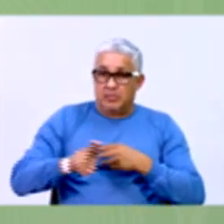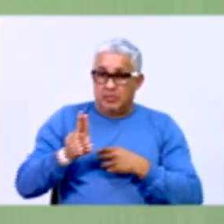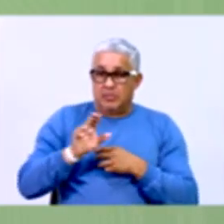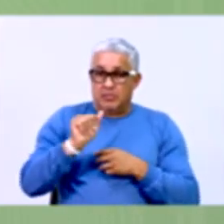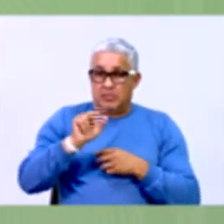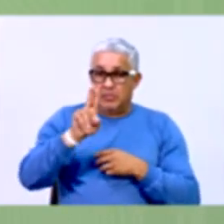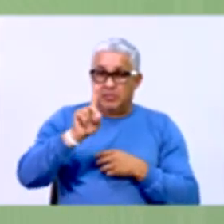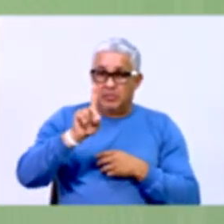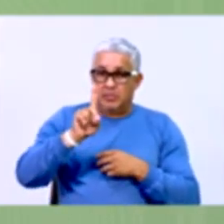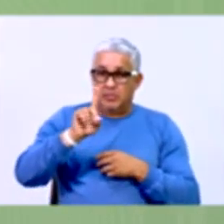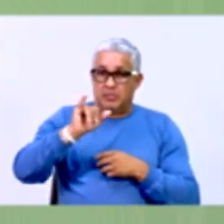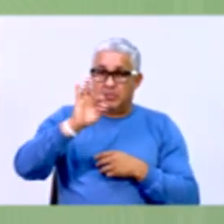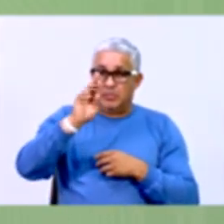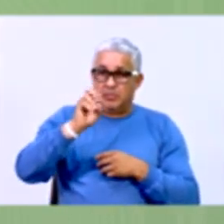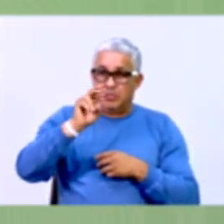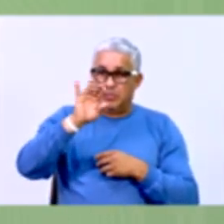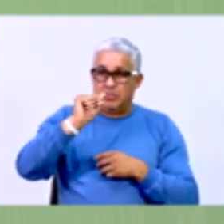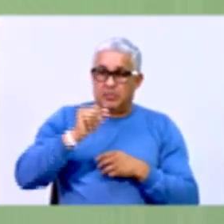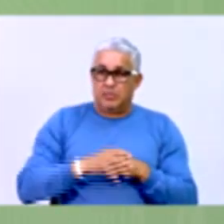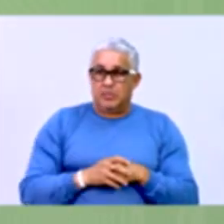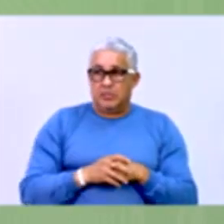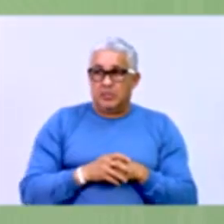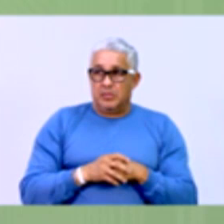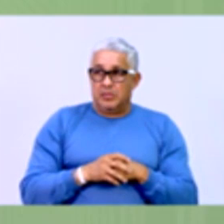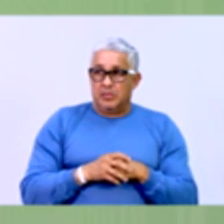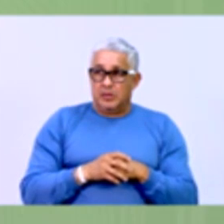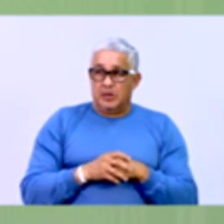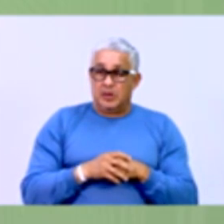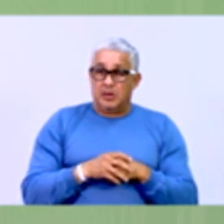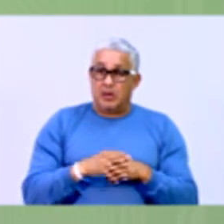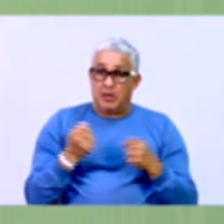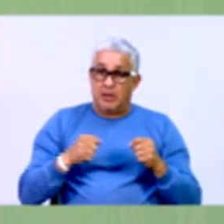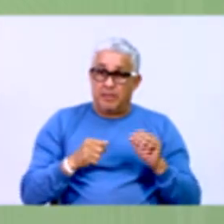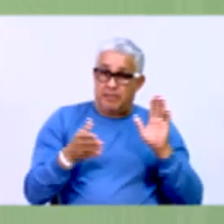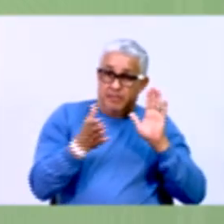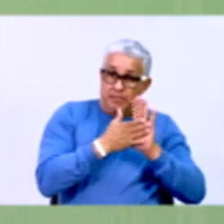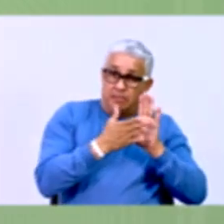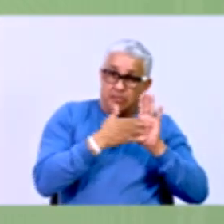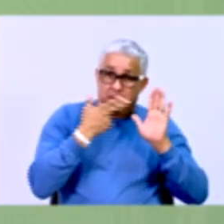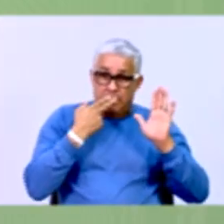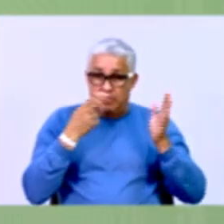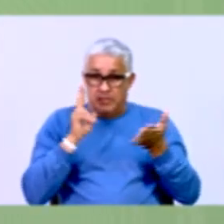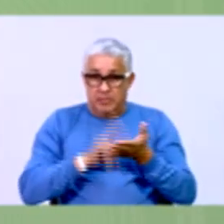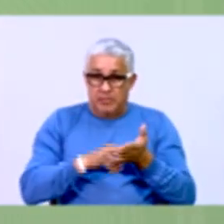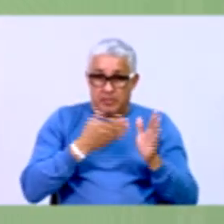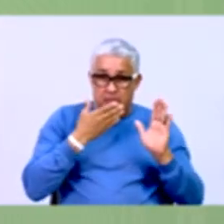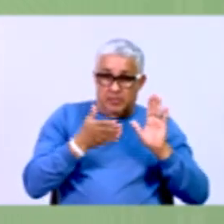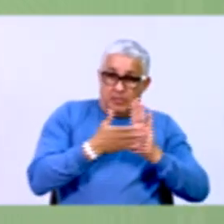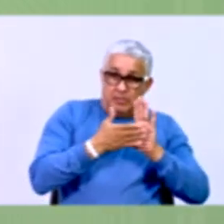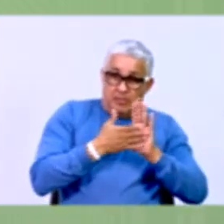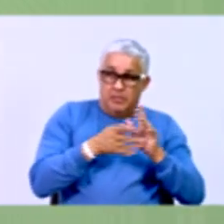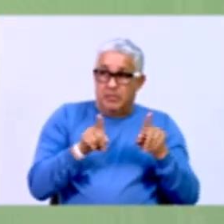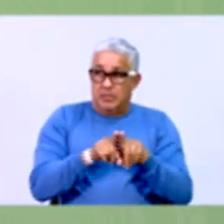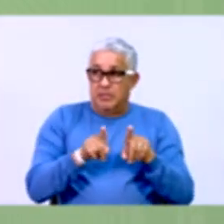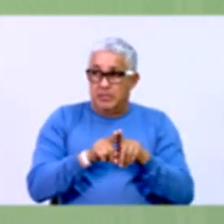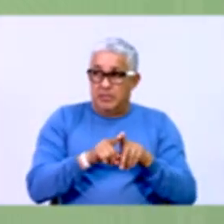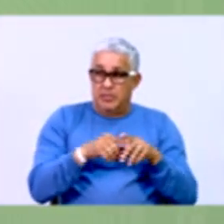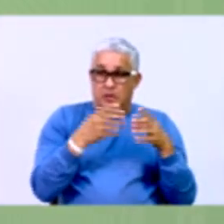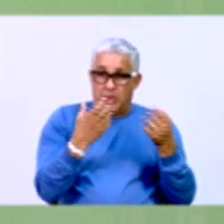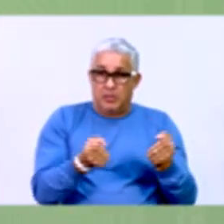de auditoria. São referendados por meio de uma carta proposta ou aderência ao